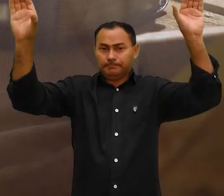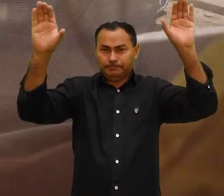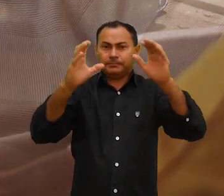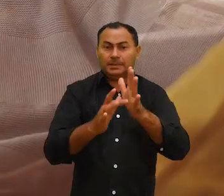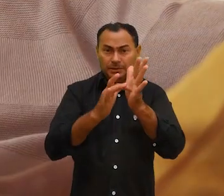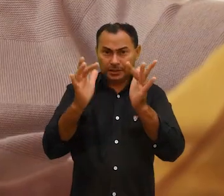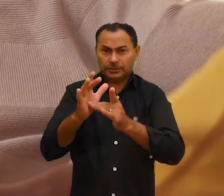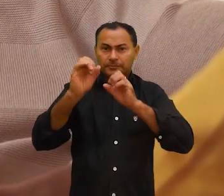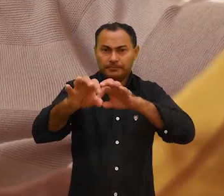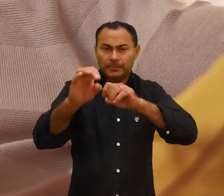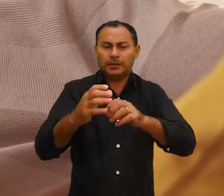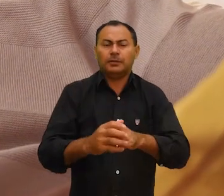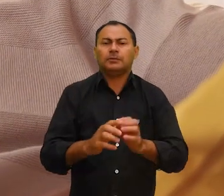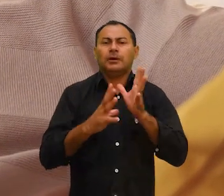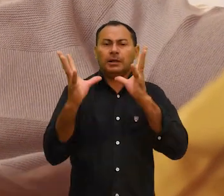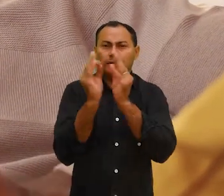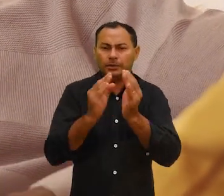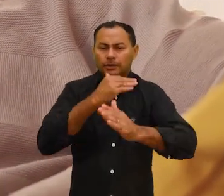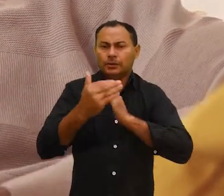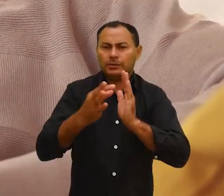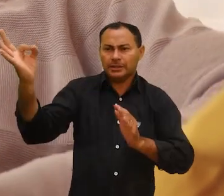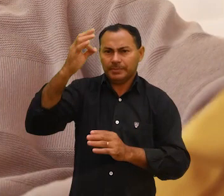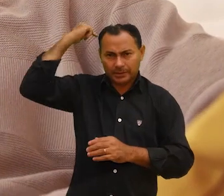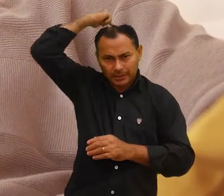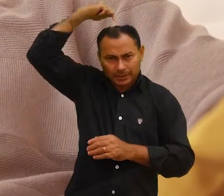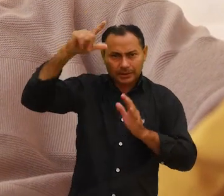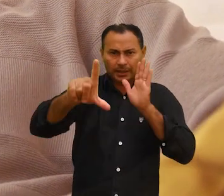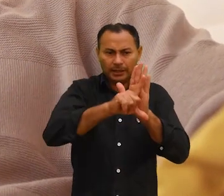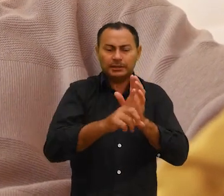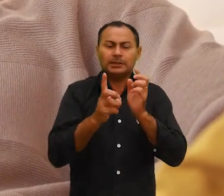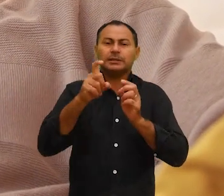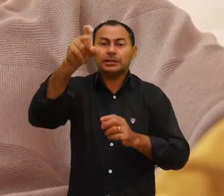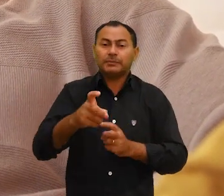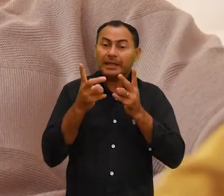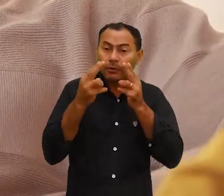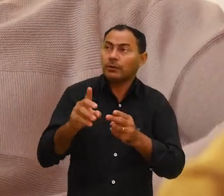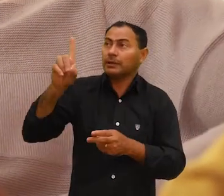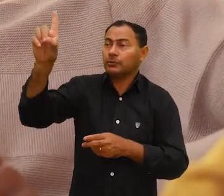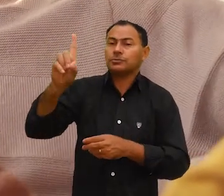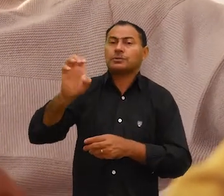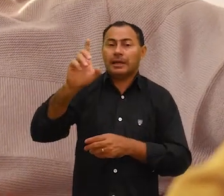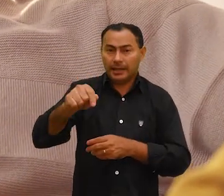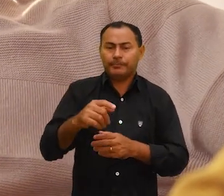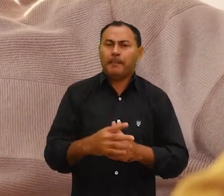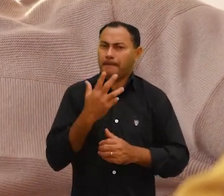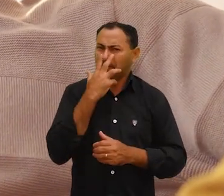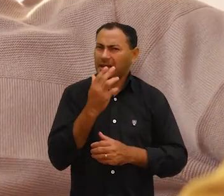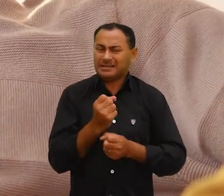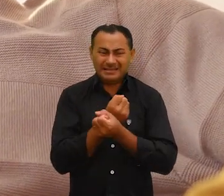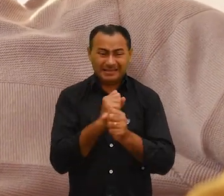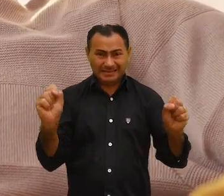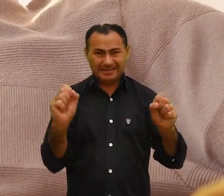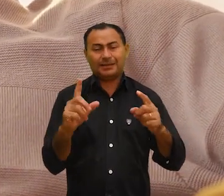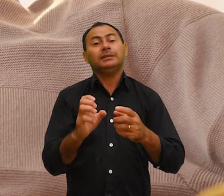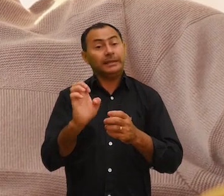vocês. Jesus está ensinando aqui o resumo de todo o espírito da lei. Sejamos como Deus é. Isso parece